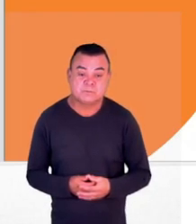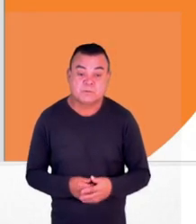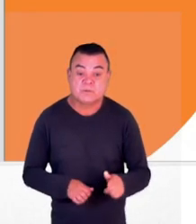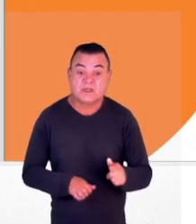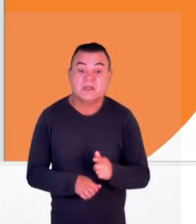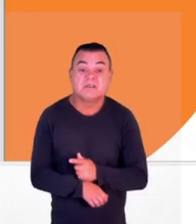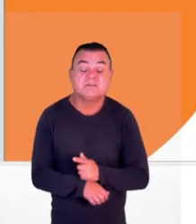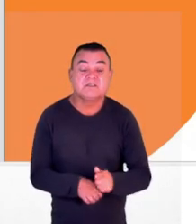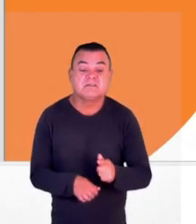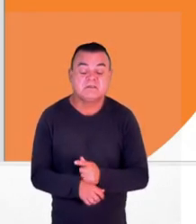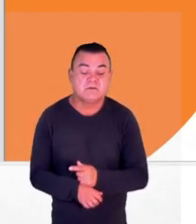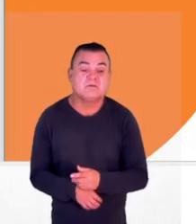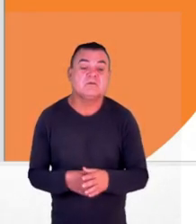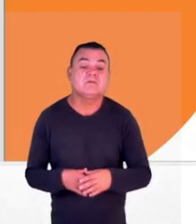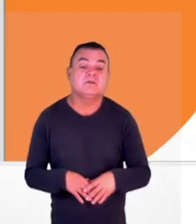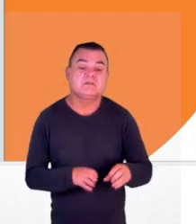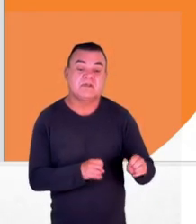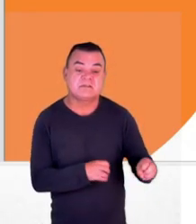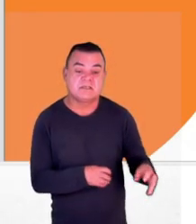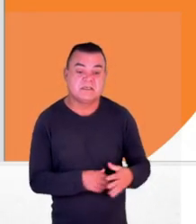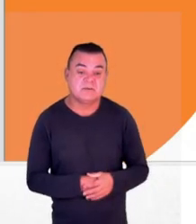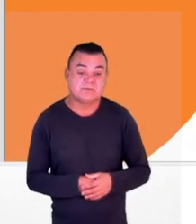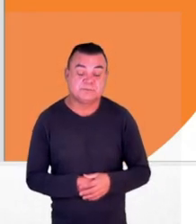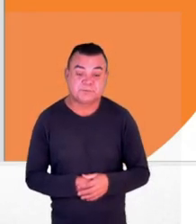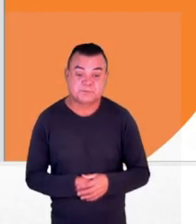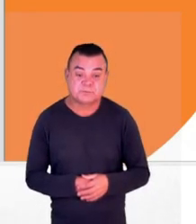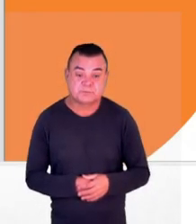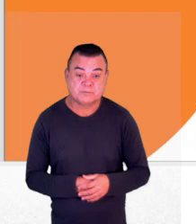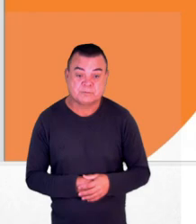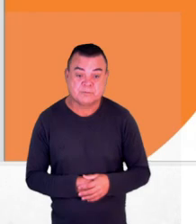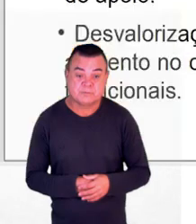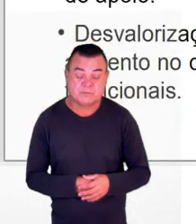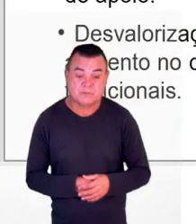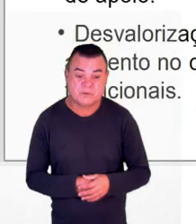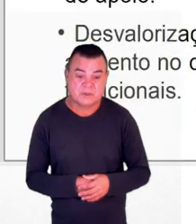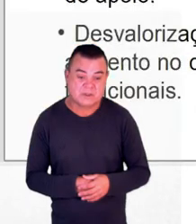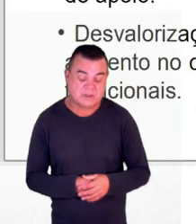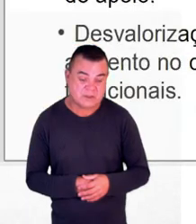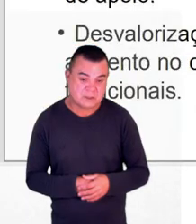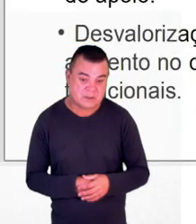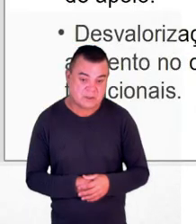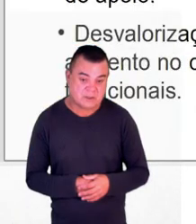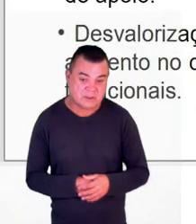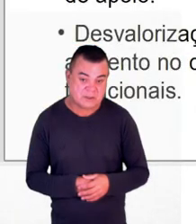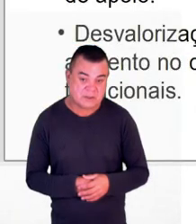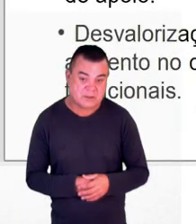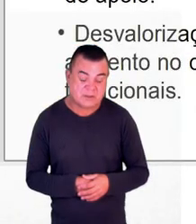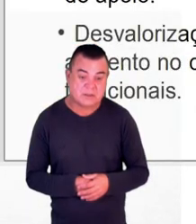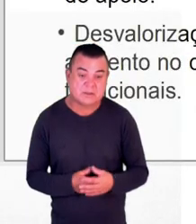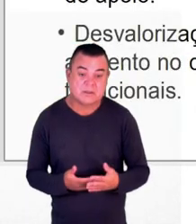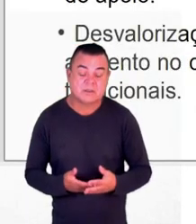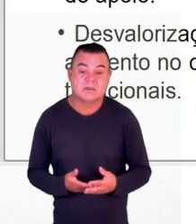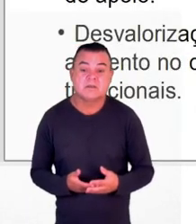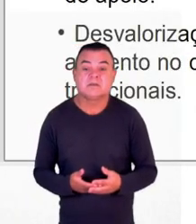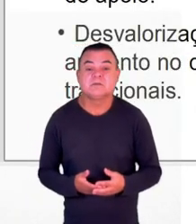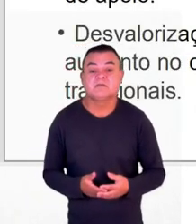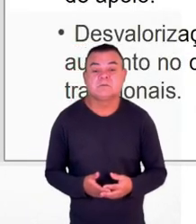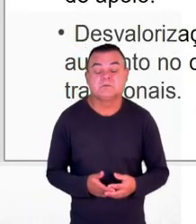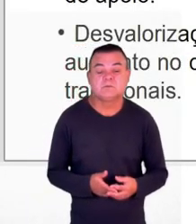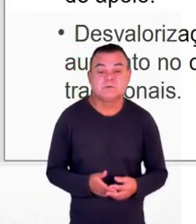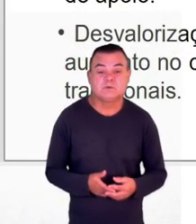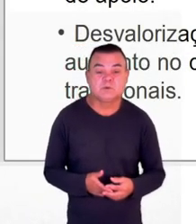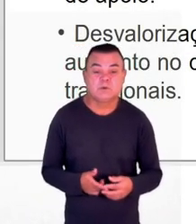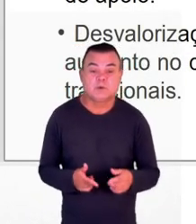educação mesma coisa enfim esse os galgados o plano de fundo que tem tem aumentado cada vez